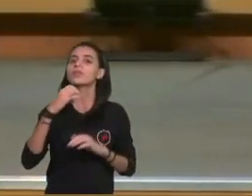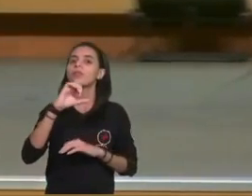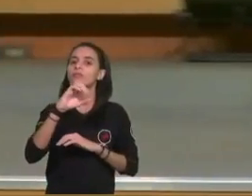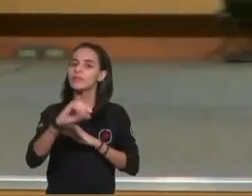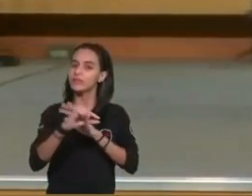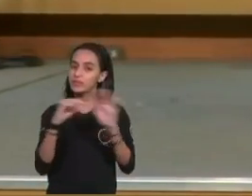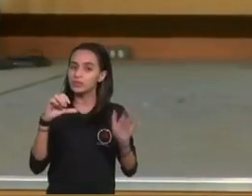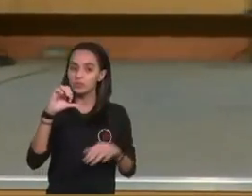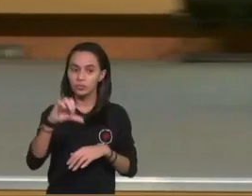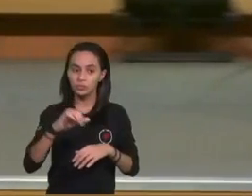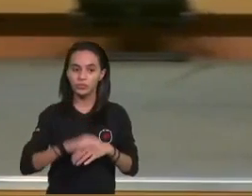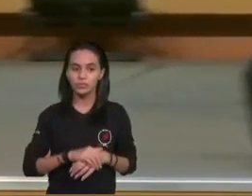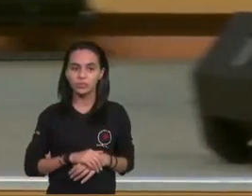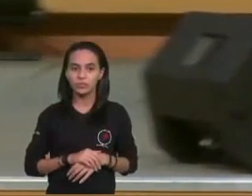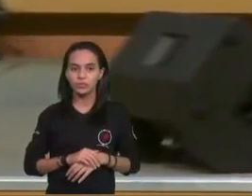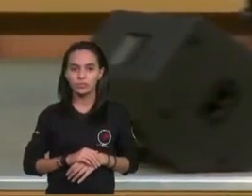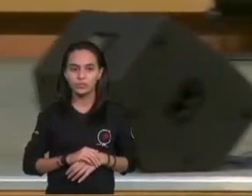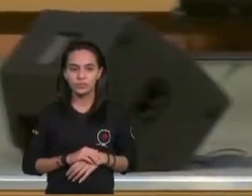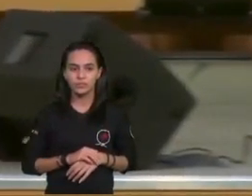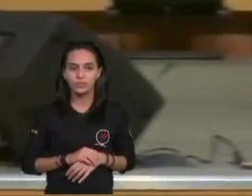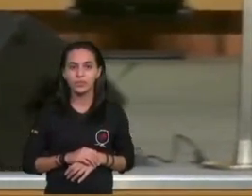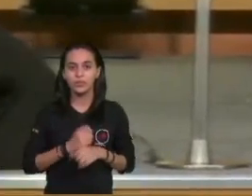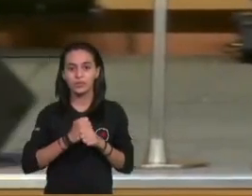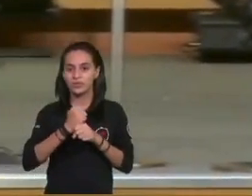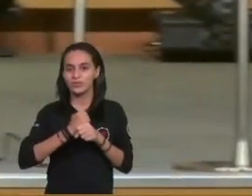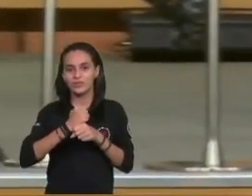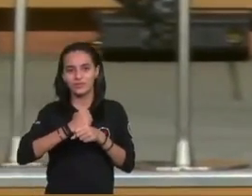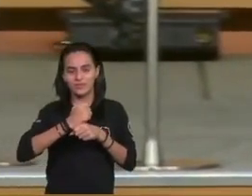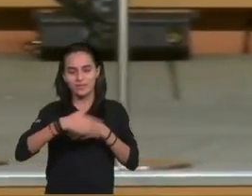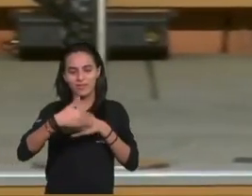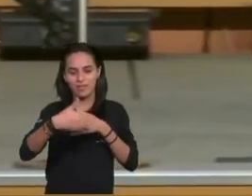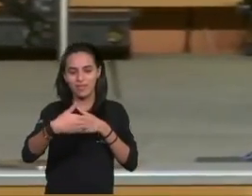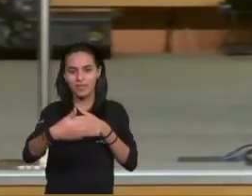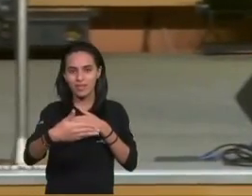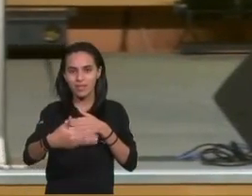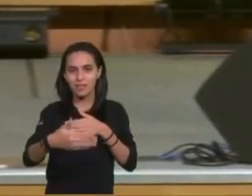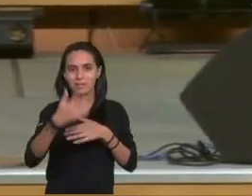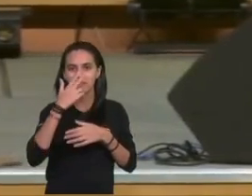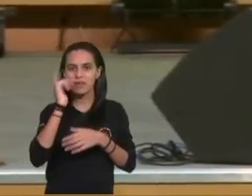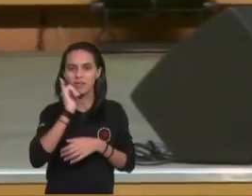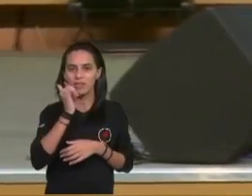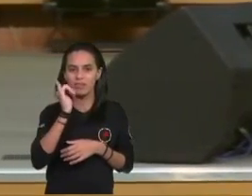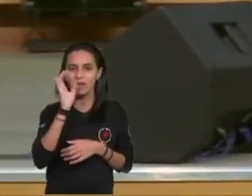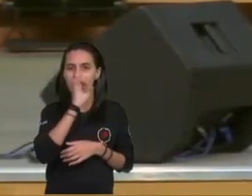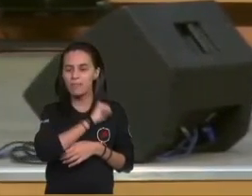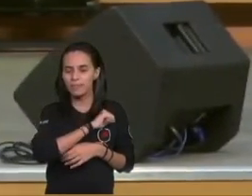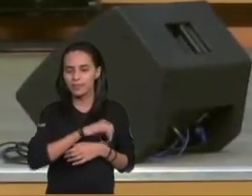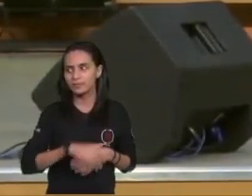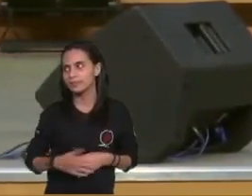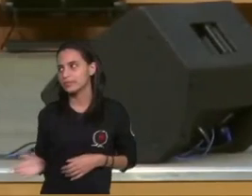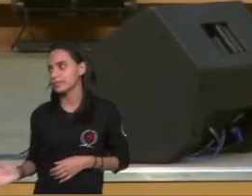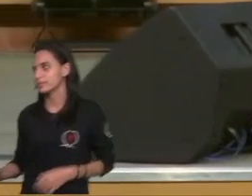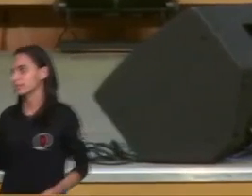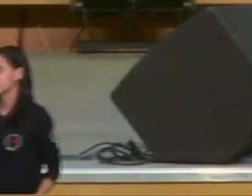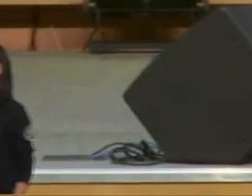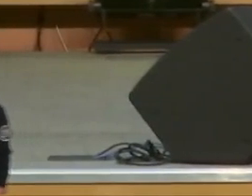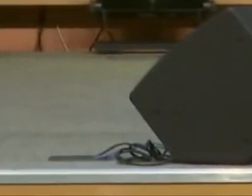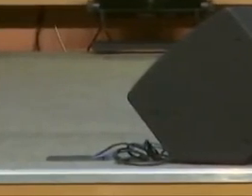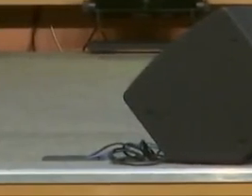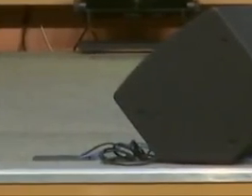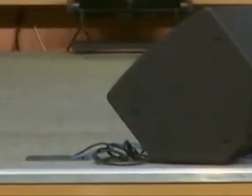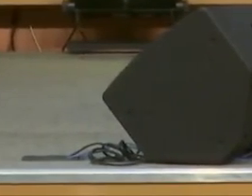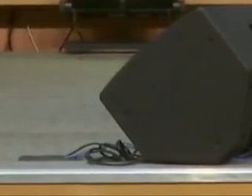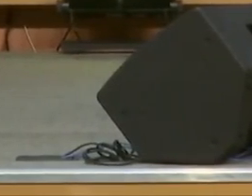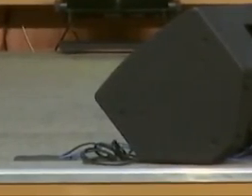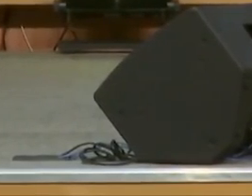9 acabam-se os nossos anos como um conto ligeiro o rapaz